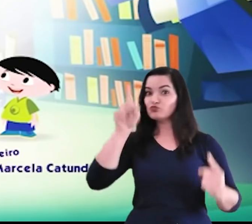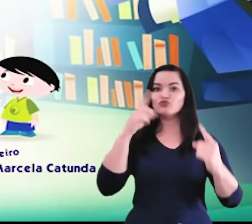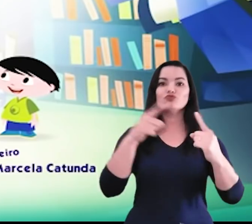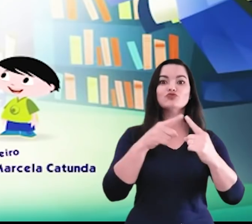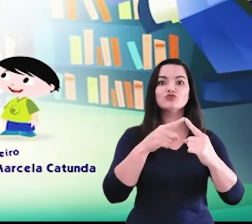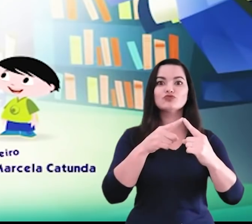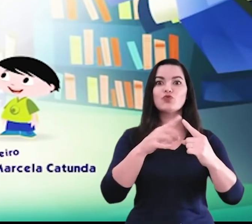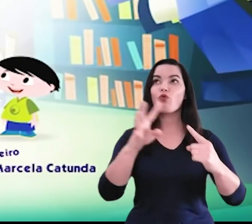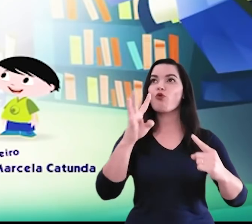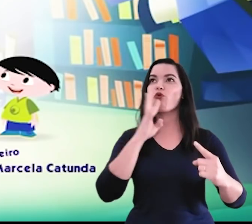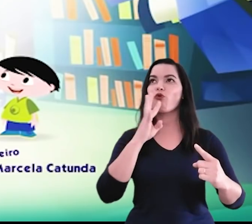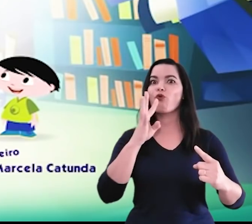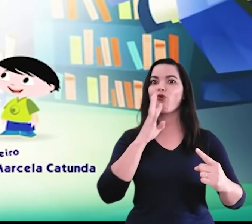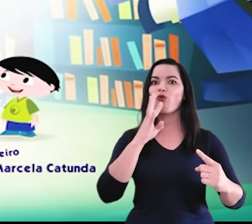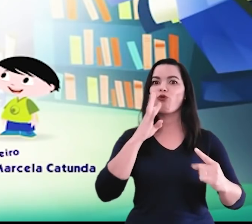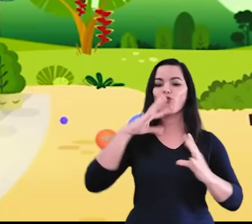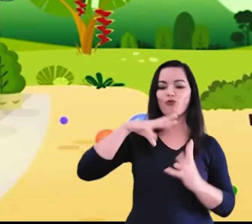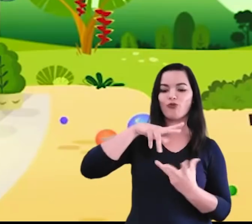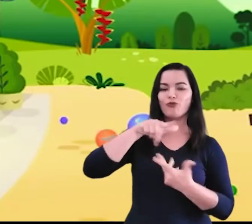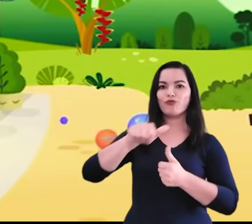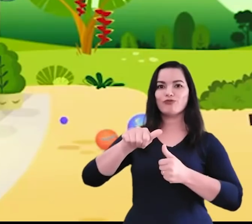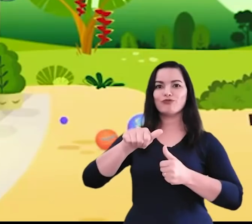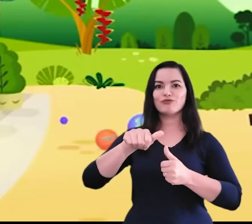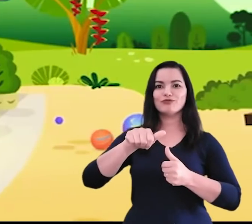Missão Marte.